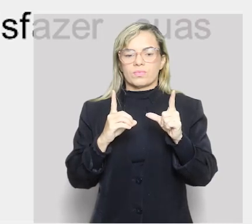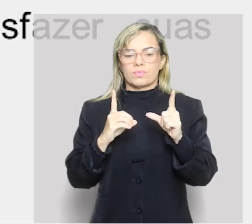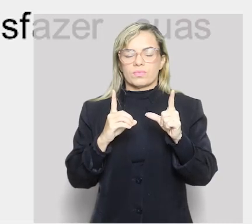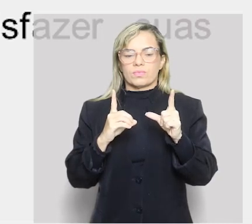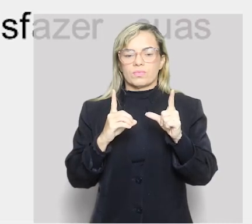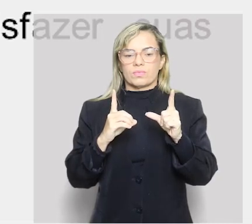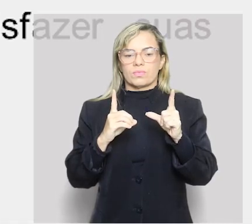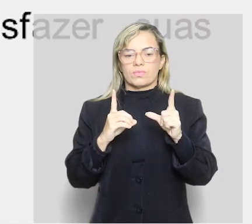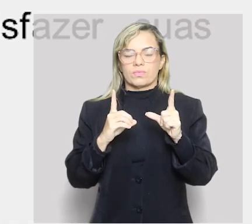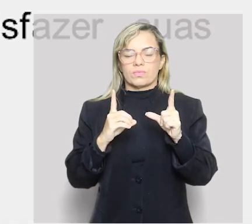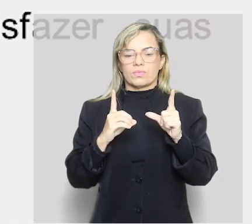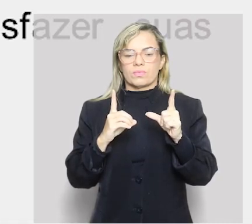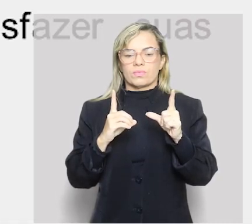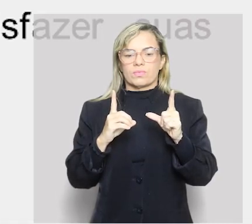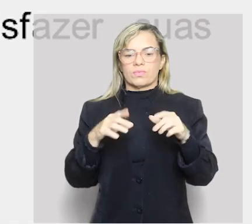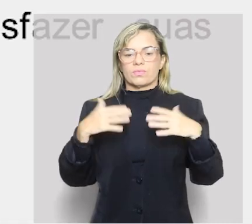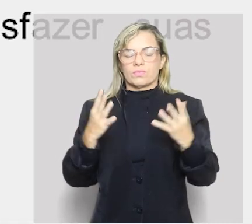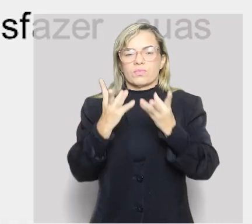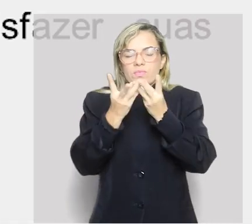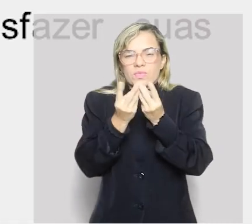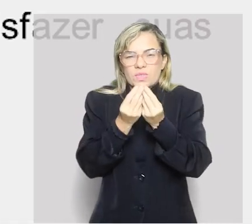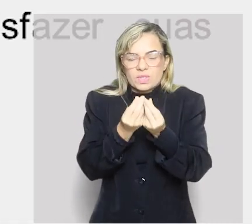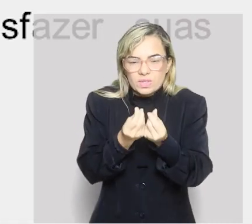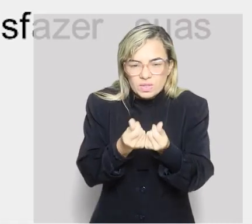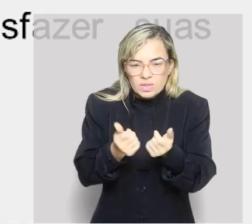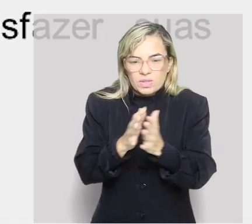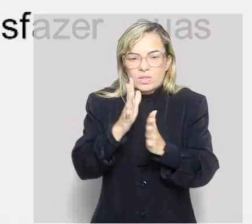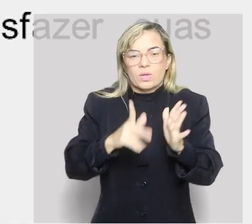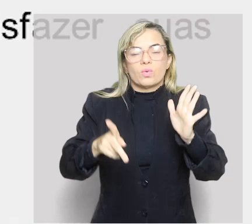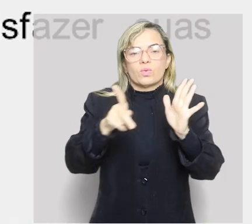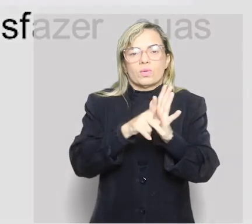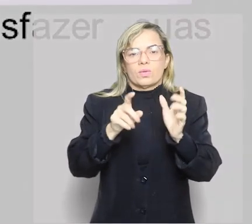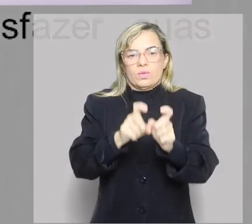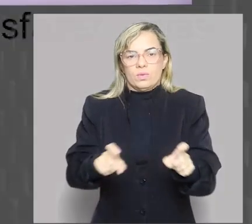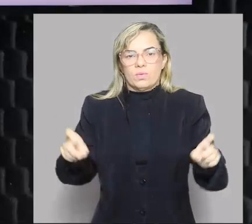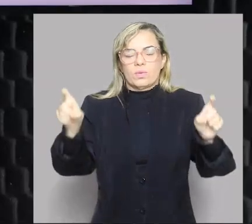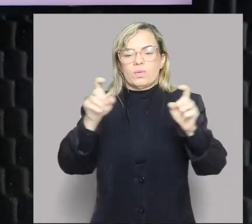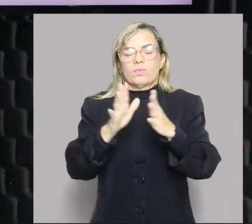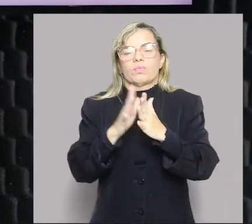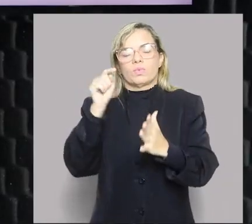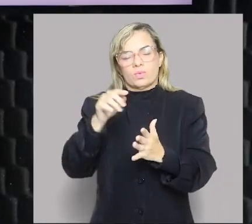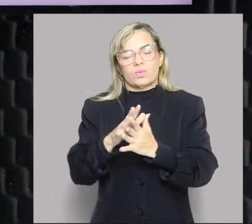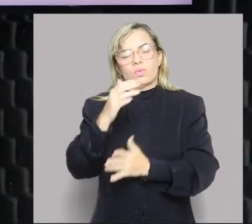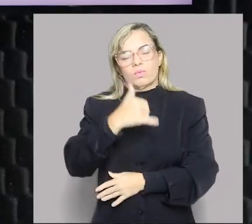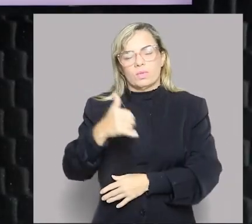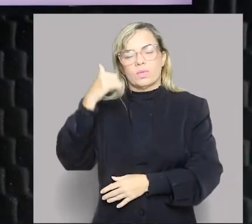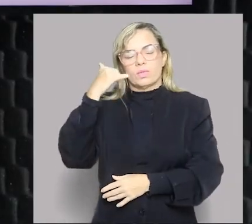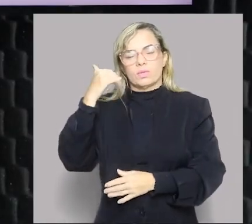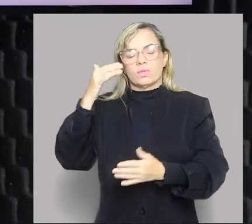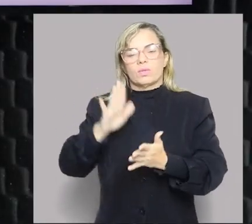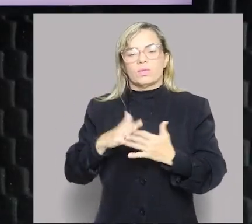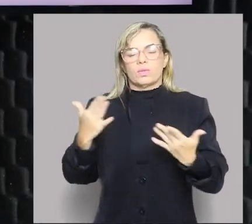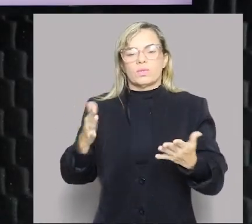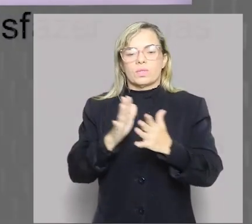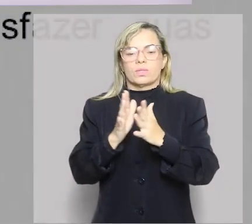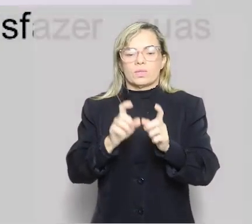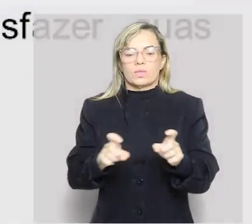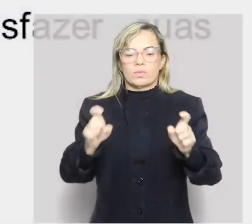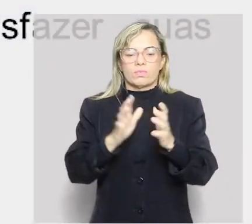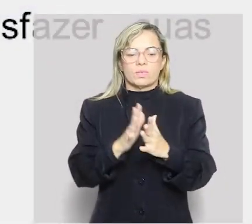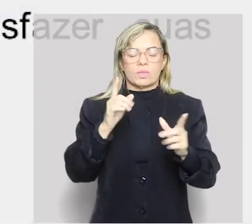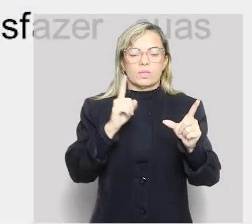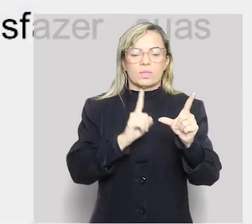e celulares. Por resíduos, não, são os próprios computadores e celulares, né? A informação está indevida. E